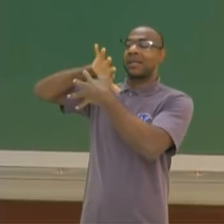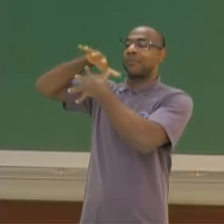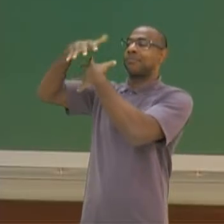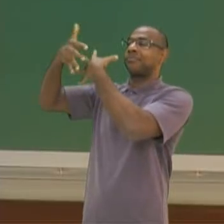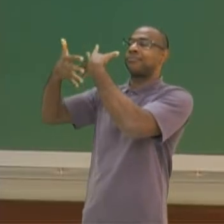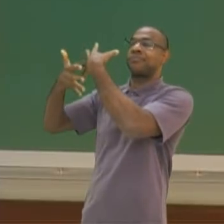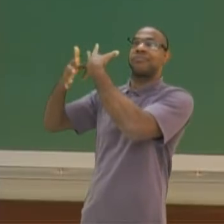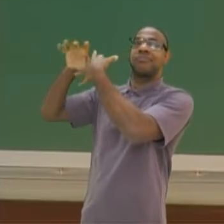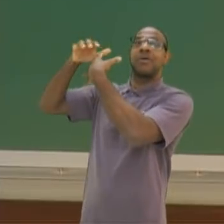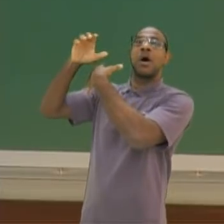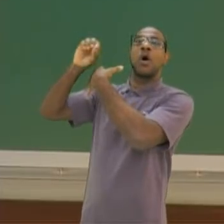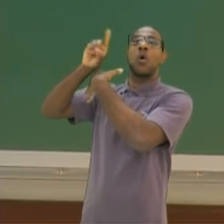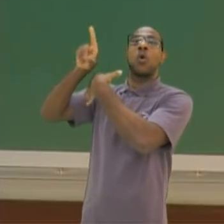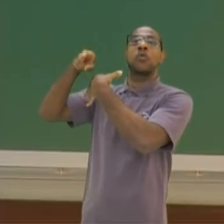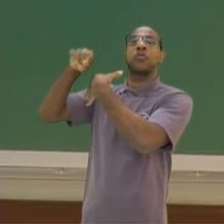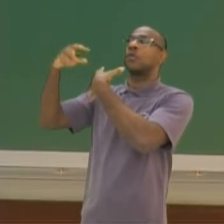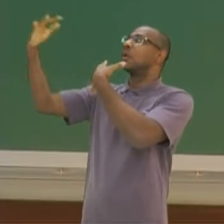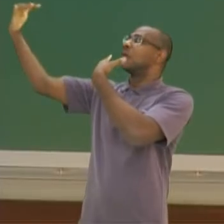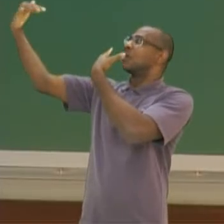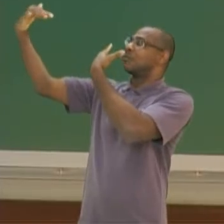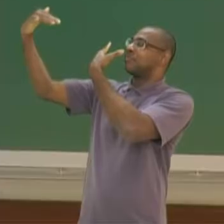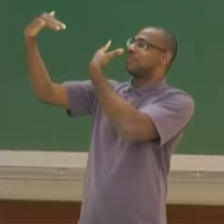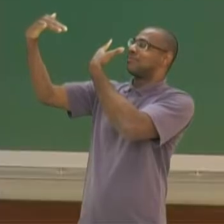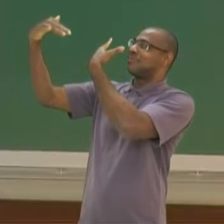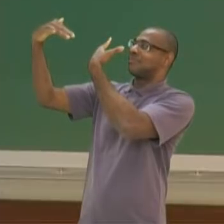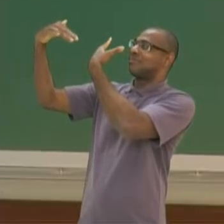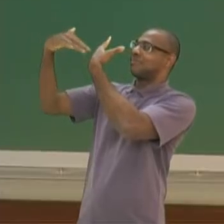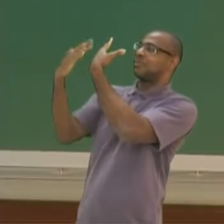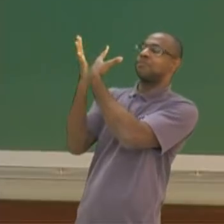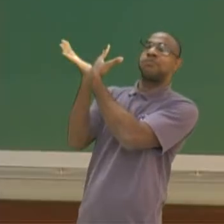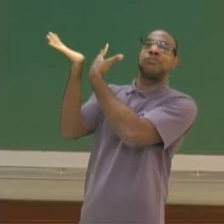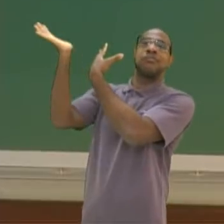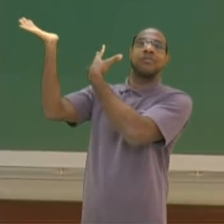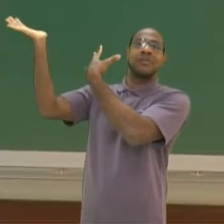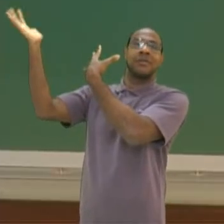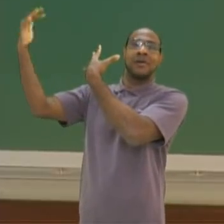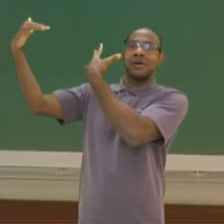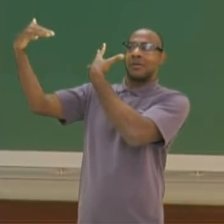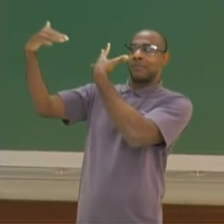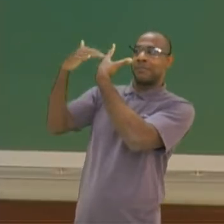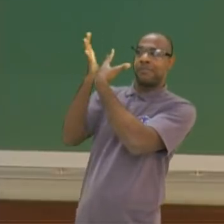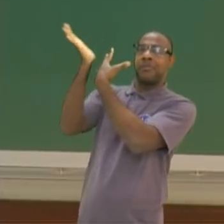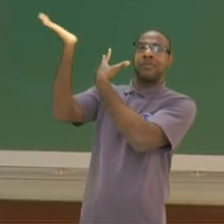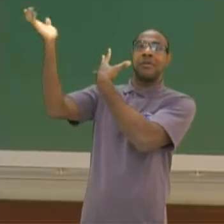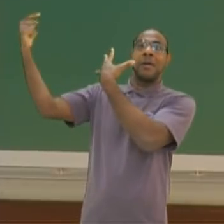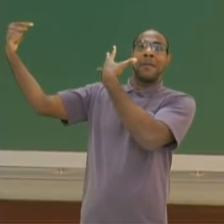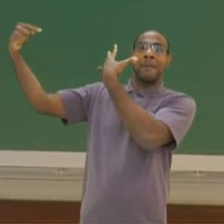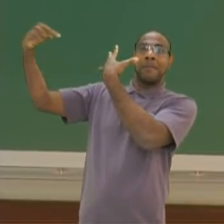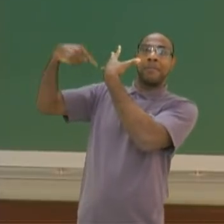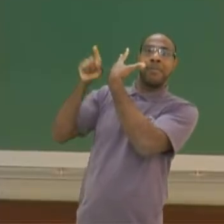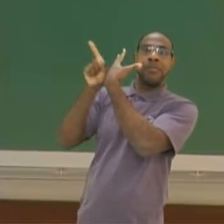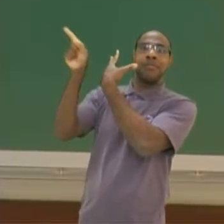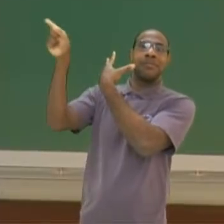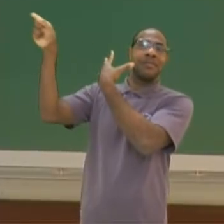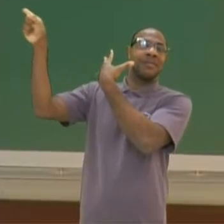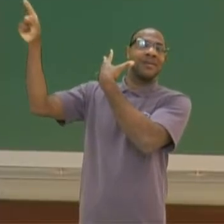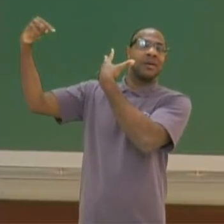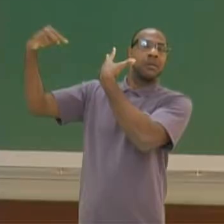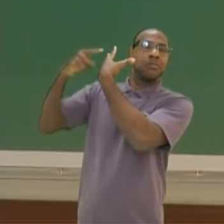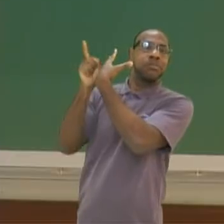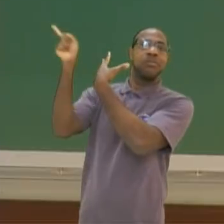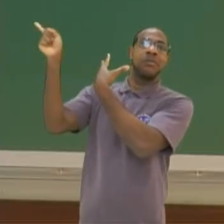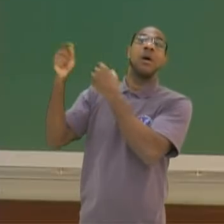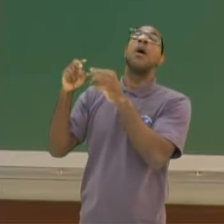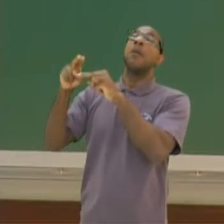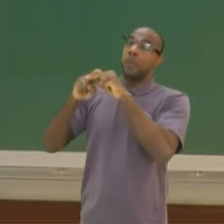pequena parcela incide, chega até nós. Por isso que eu tenho que me proteger, usar um protetor